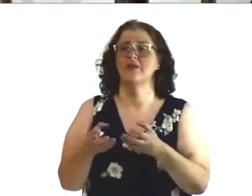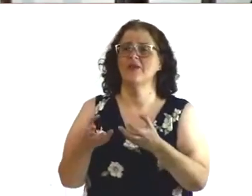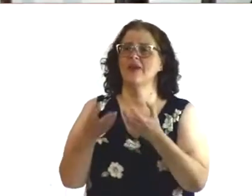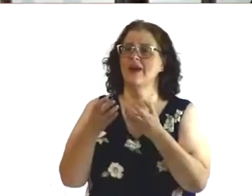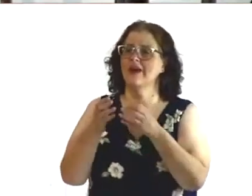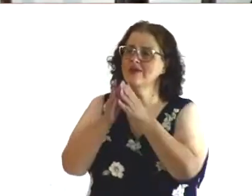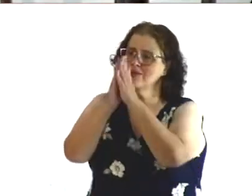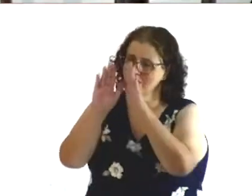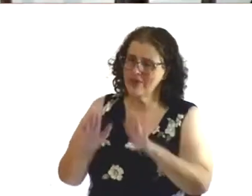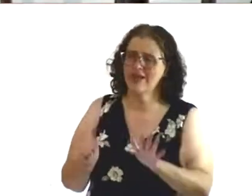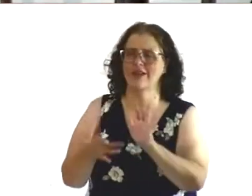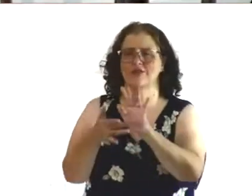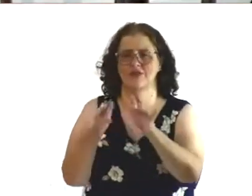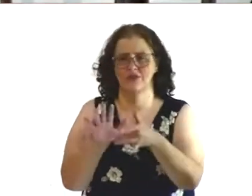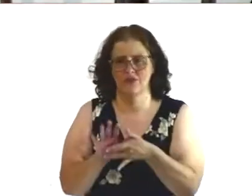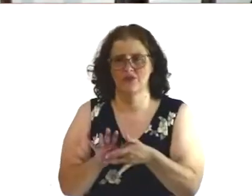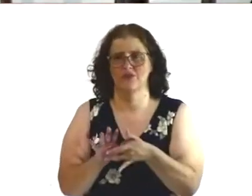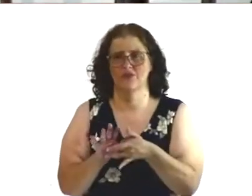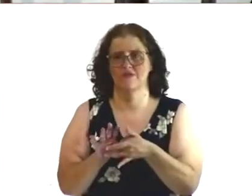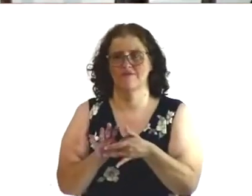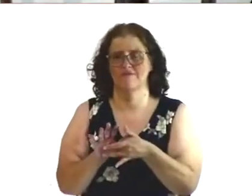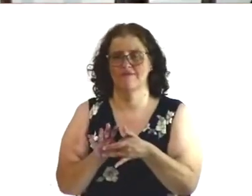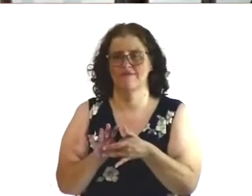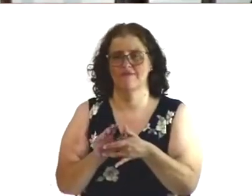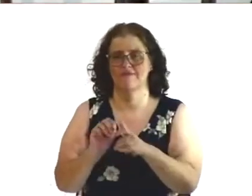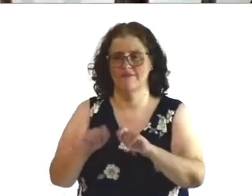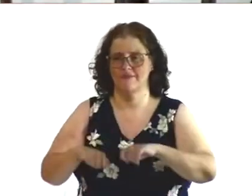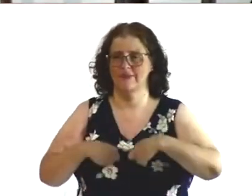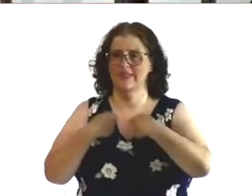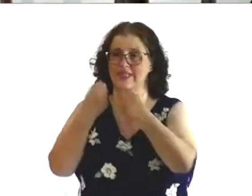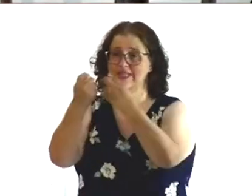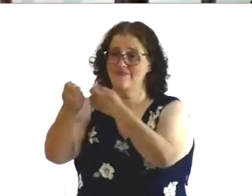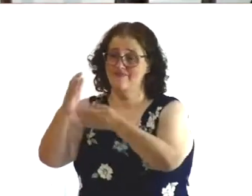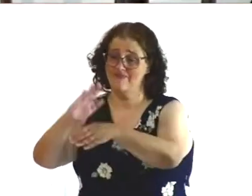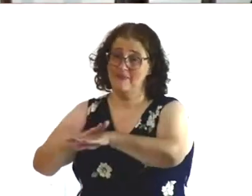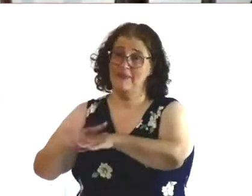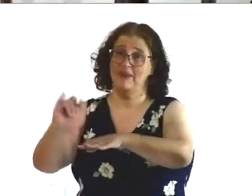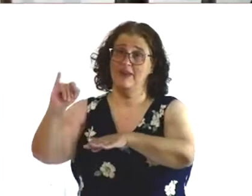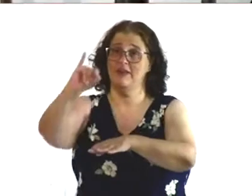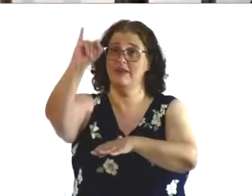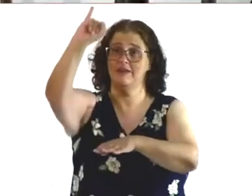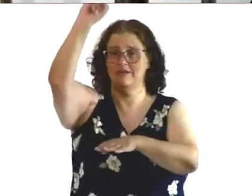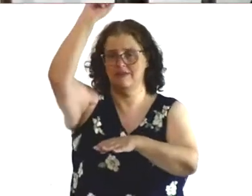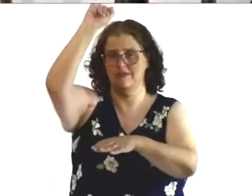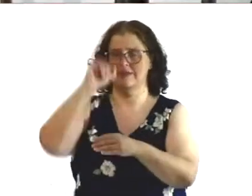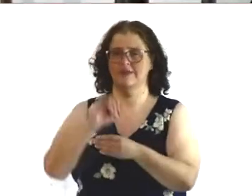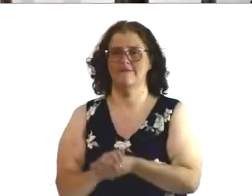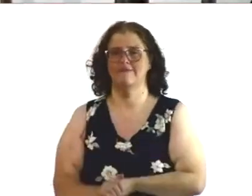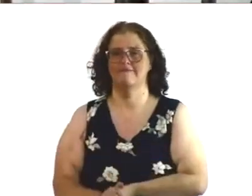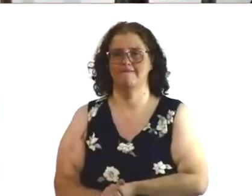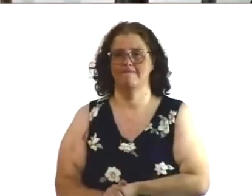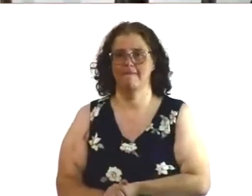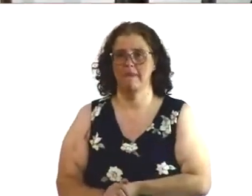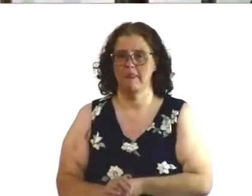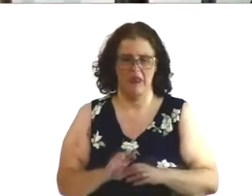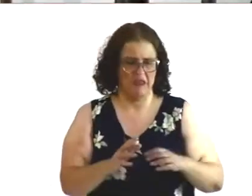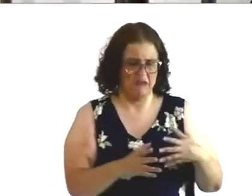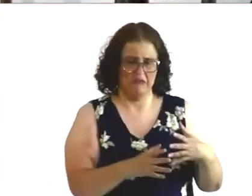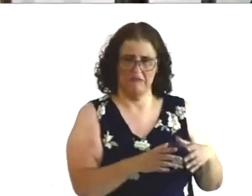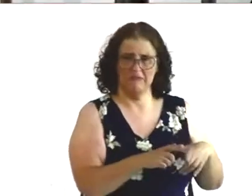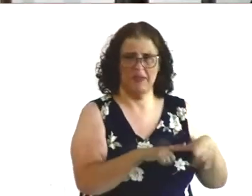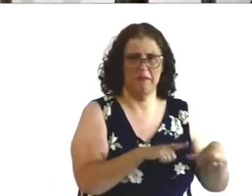a Jesus, dá a ele a prioridade. Porque a adoração, meus irmãos,